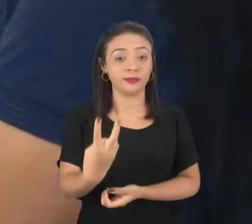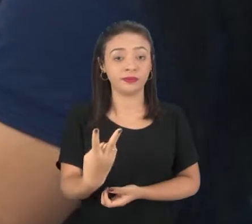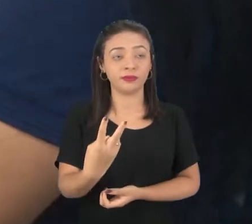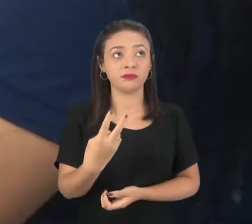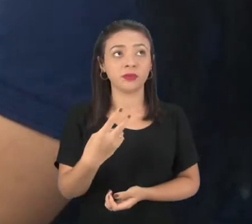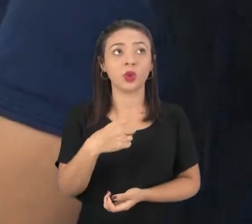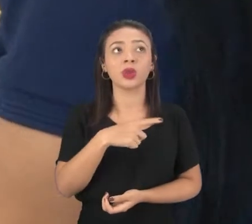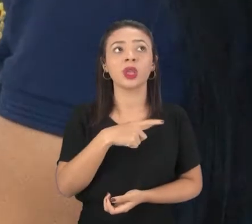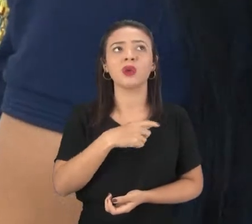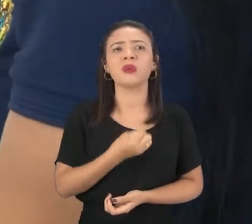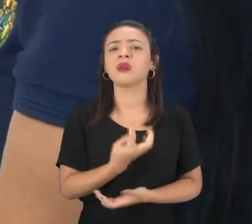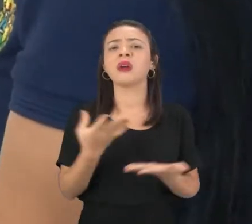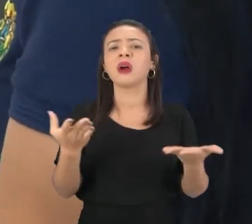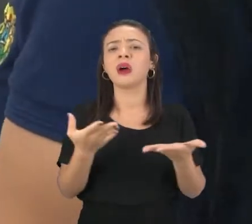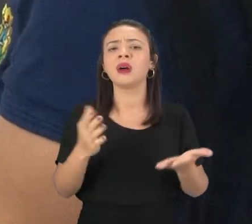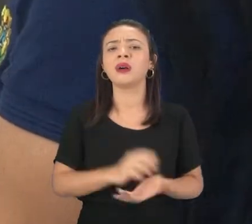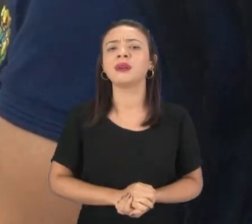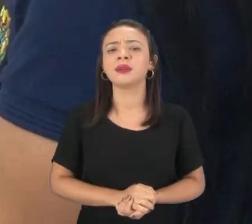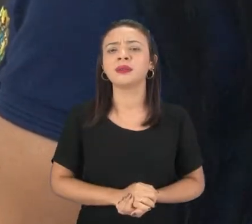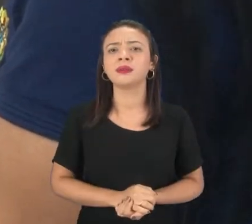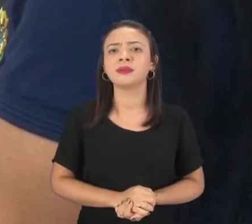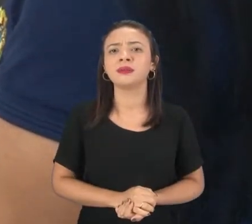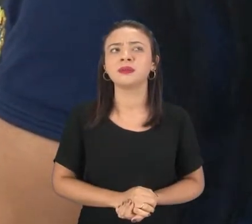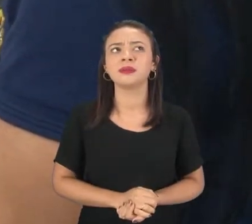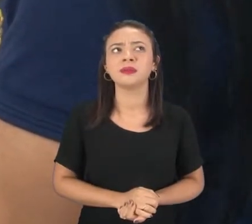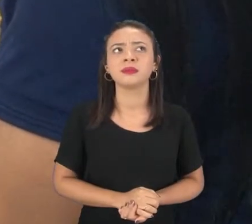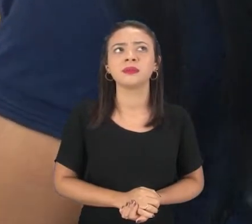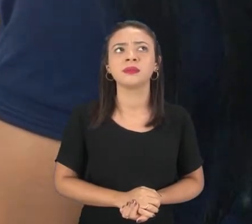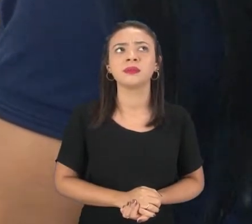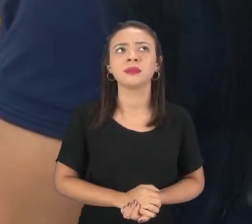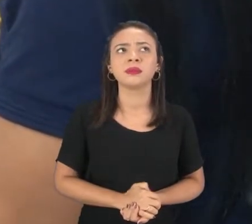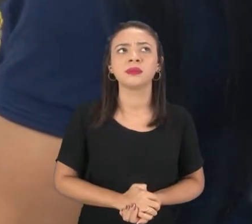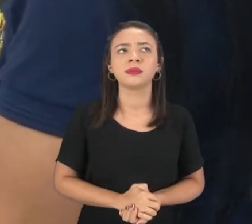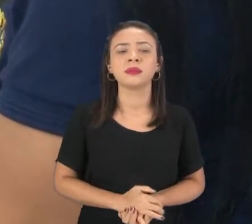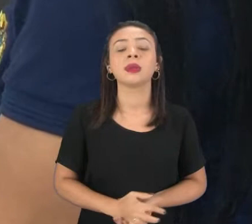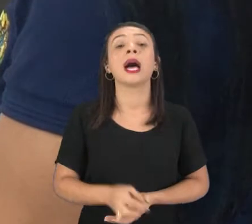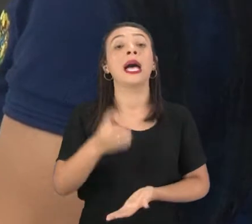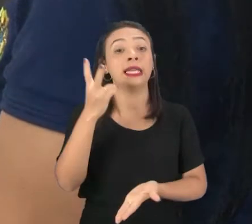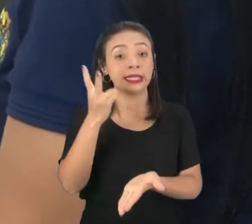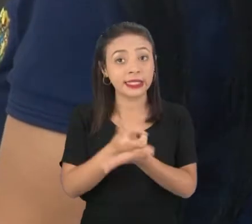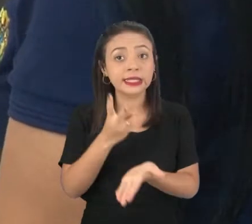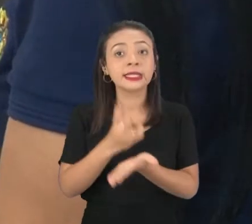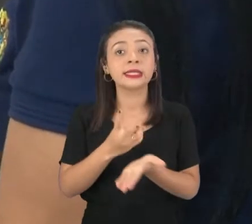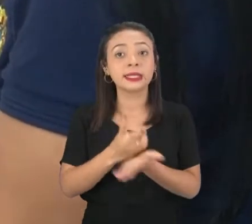resta quanto óleo Então coloca a minha resposta ainda